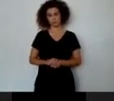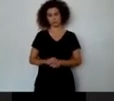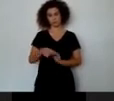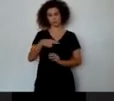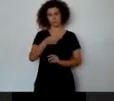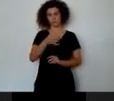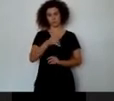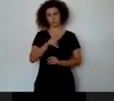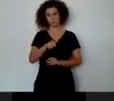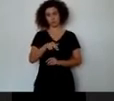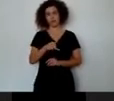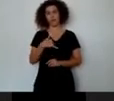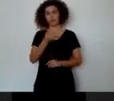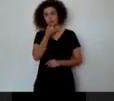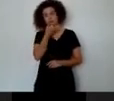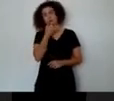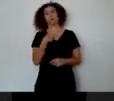Ai, não estava conseguindo tirar do mute.